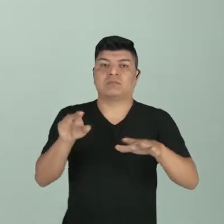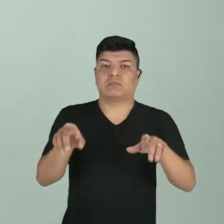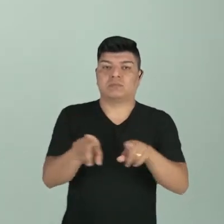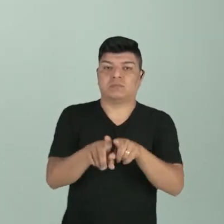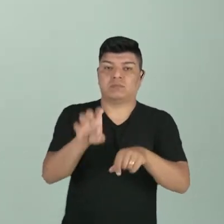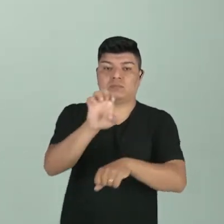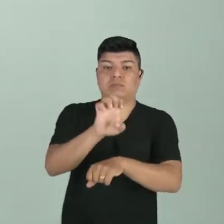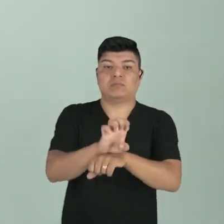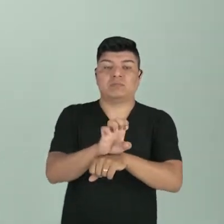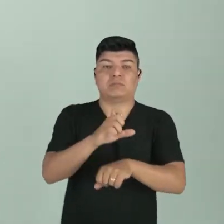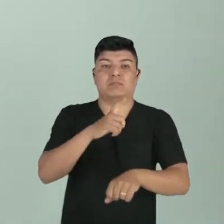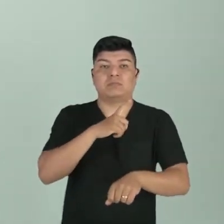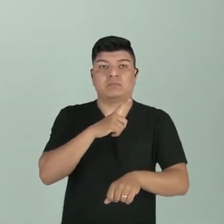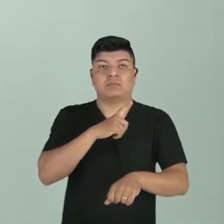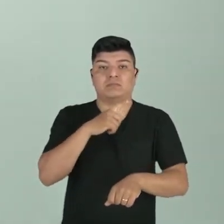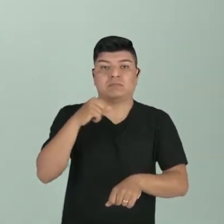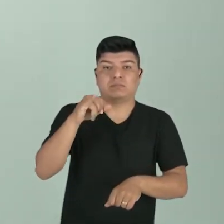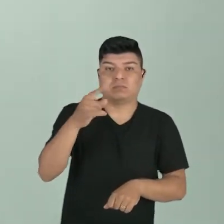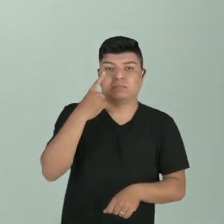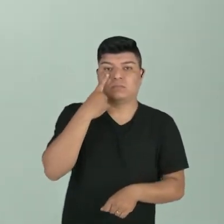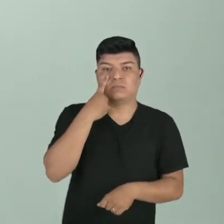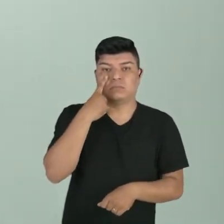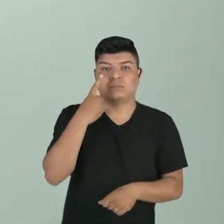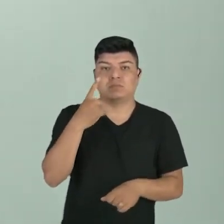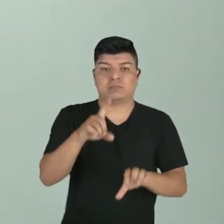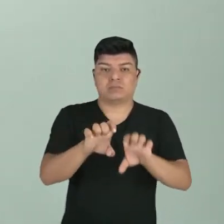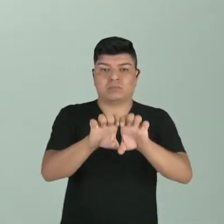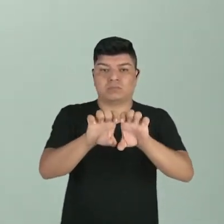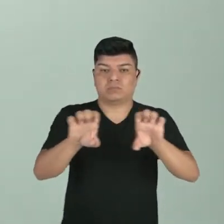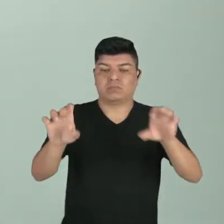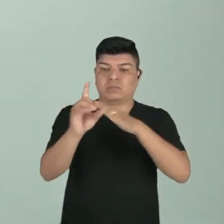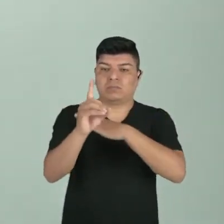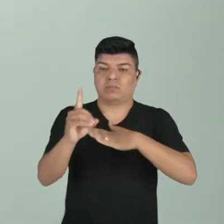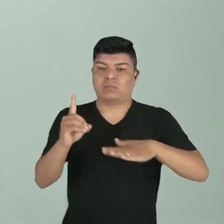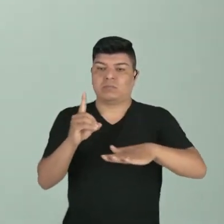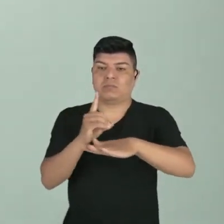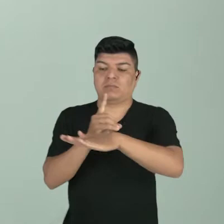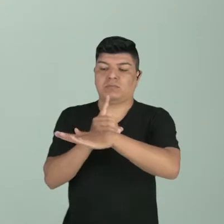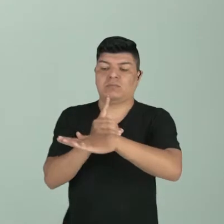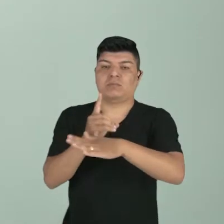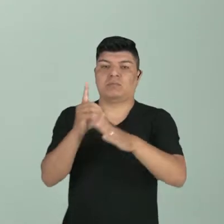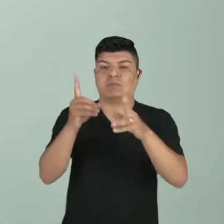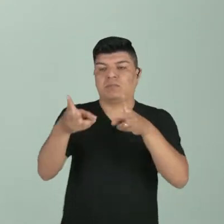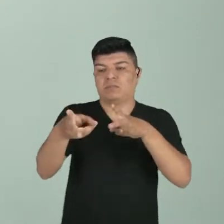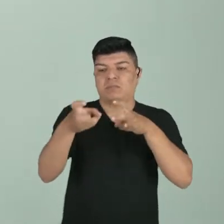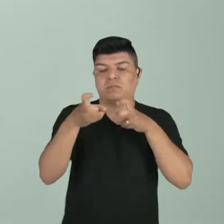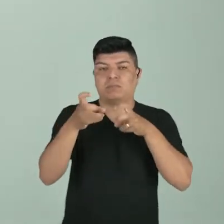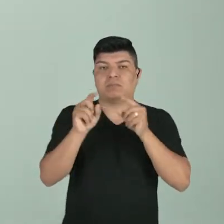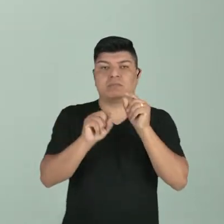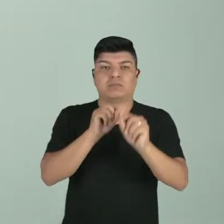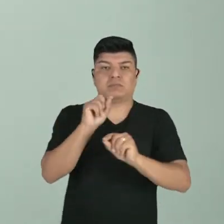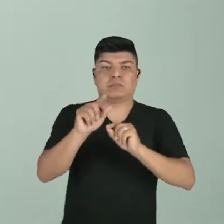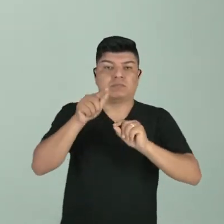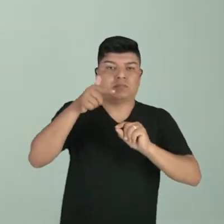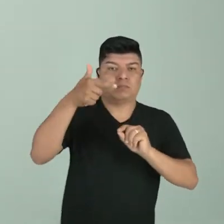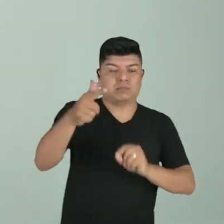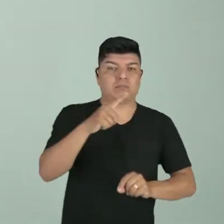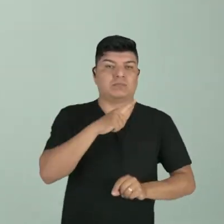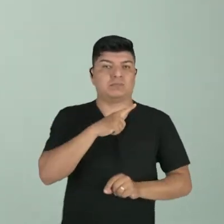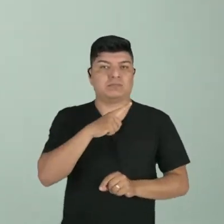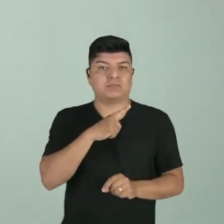do Estado, se nós olharmos a estrutura social, nós vamos verificar que há